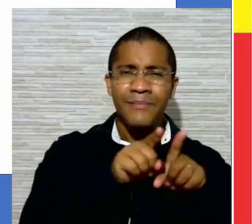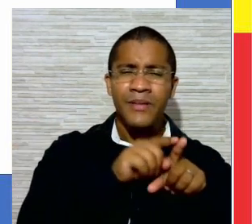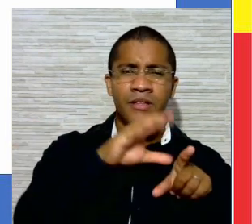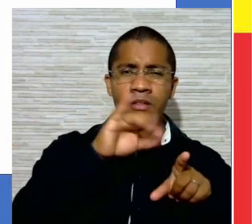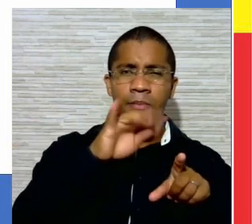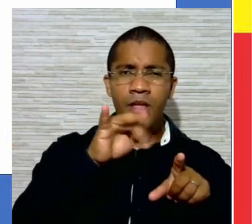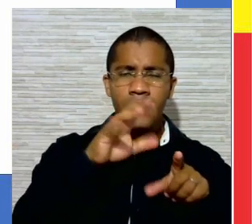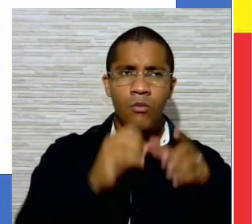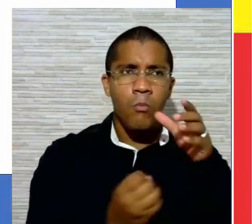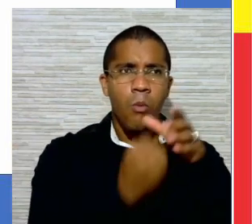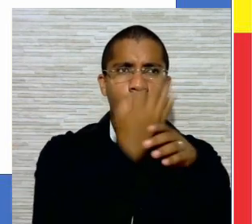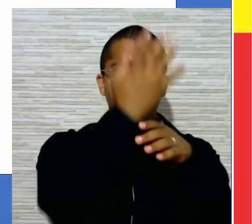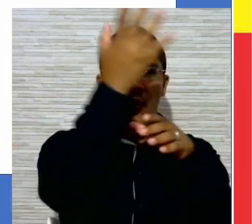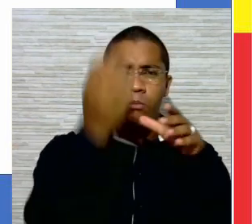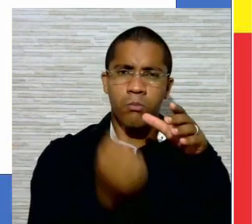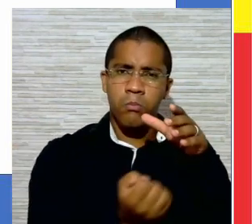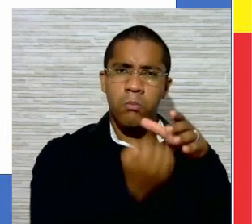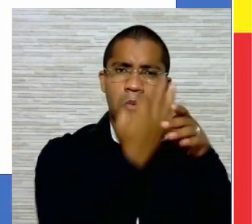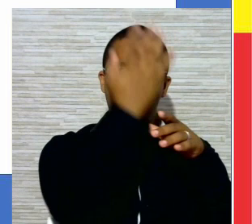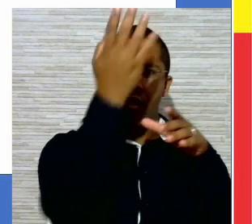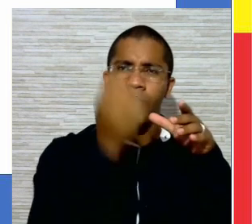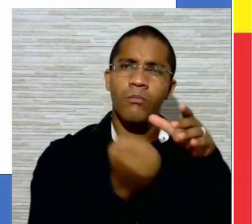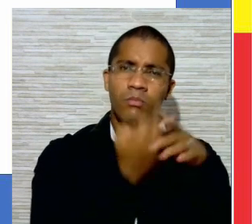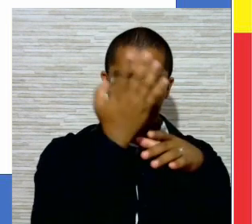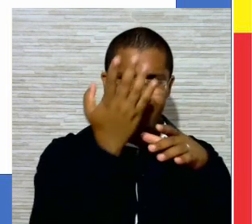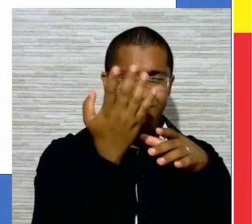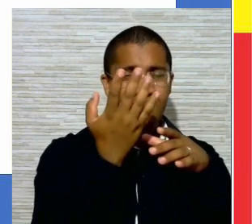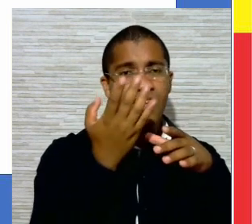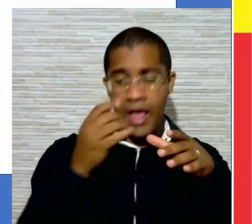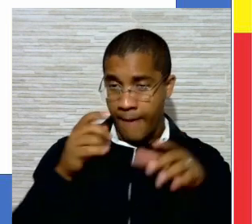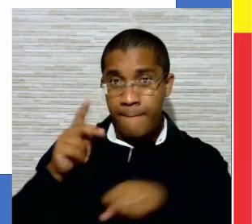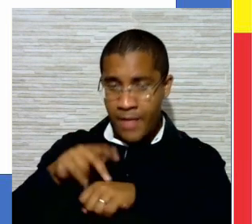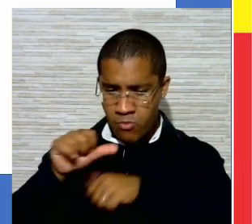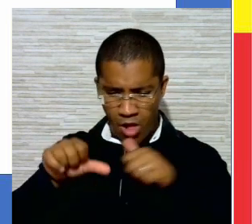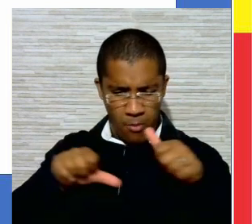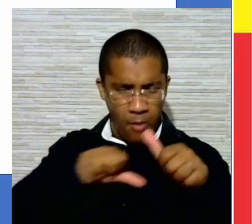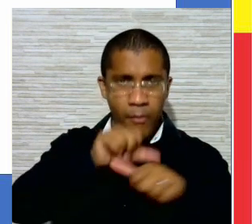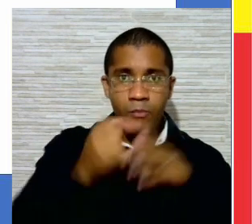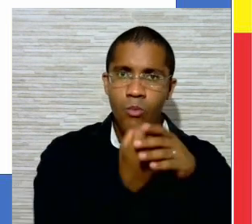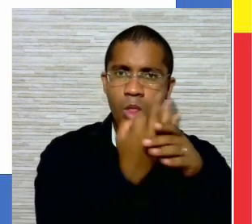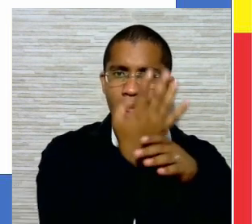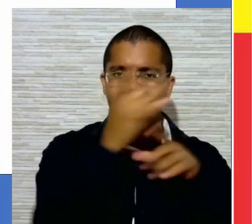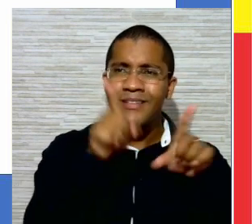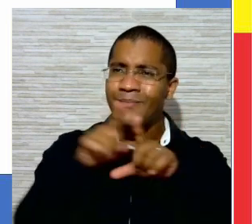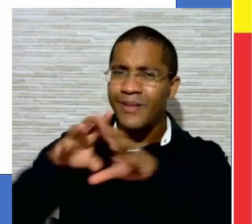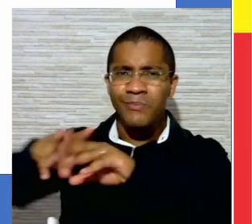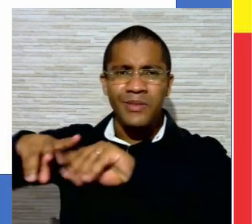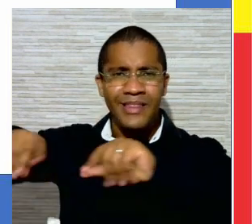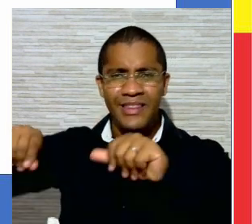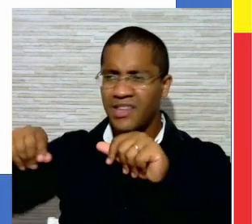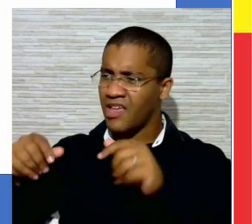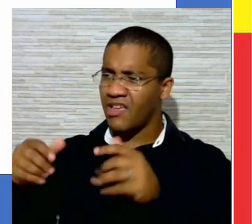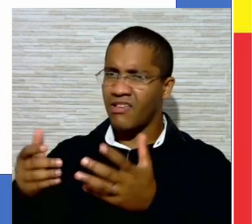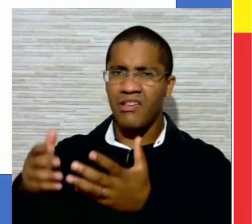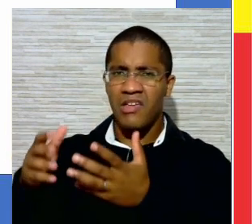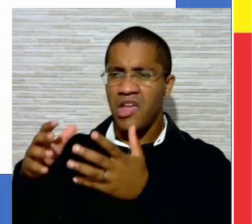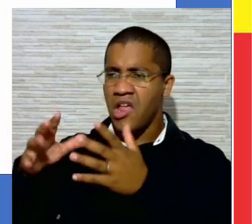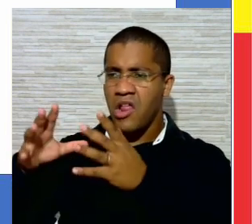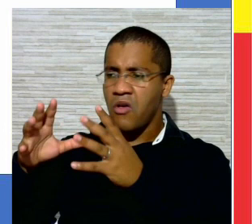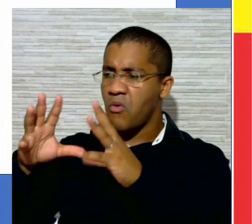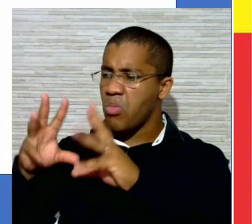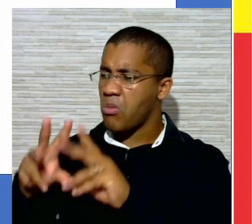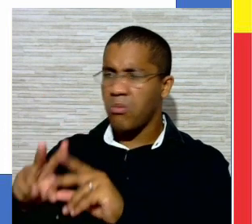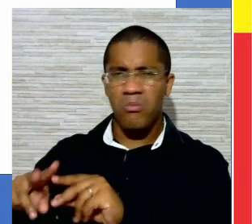que vai ser jogado, né, no processo de transformação da pedra em cimento, né, o desgaste também do solo naquele ambiente,